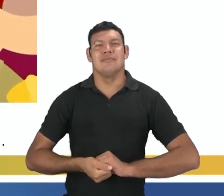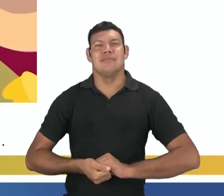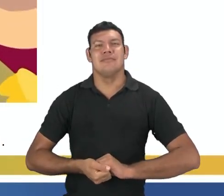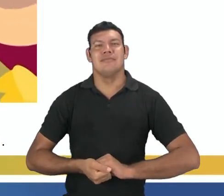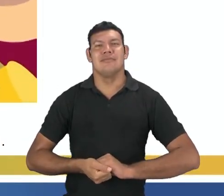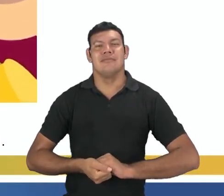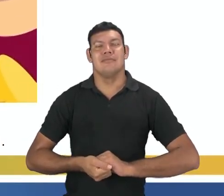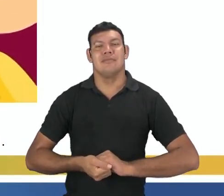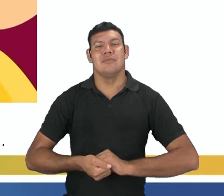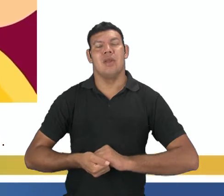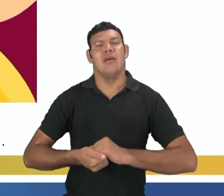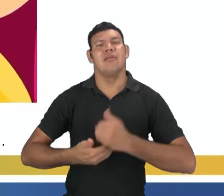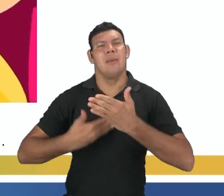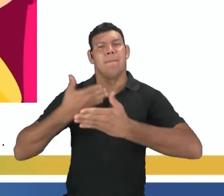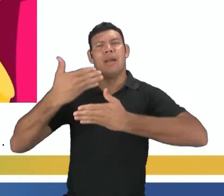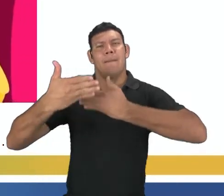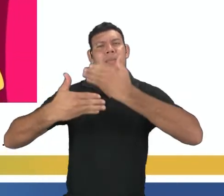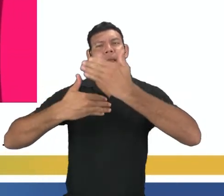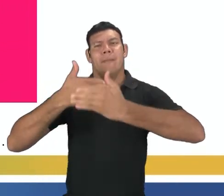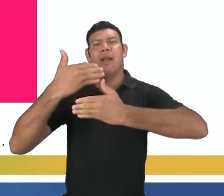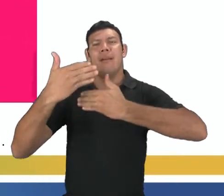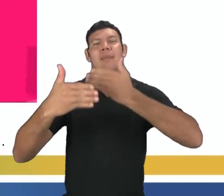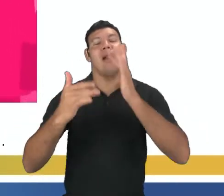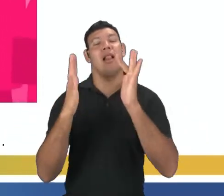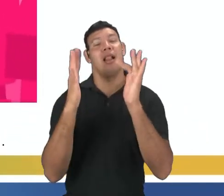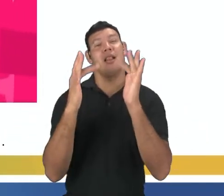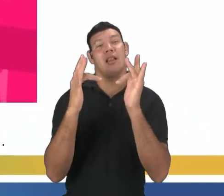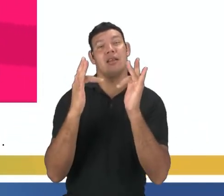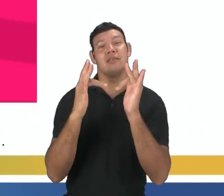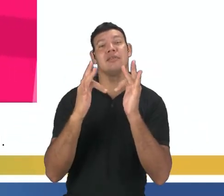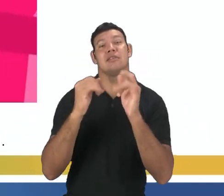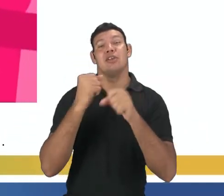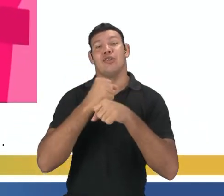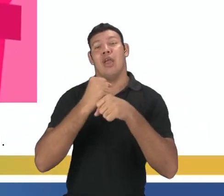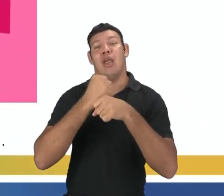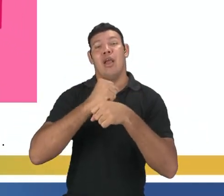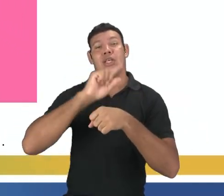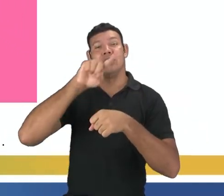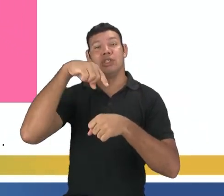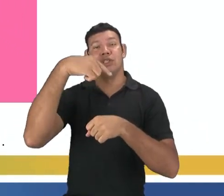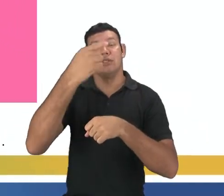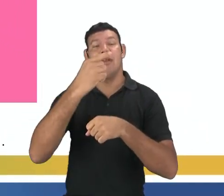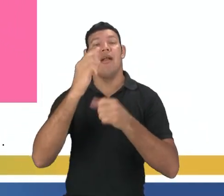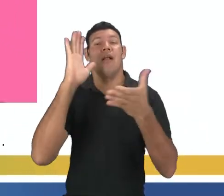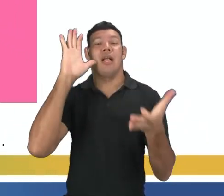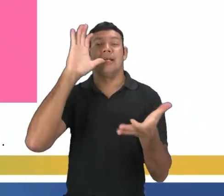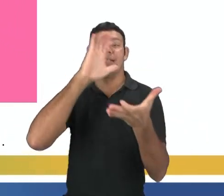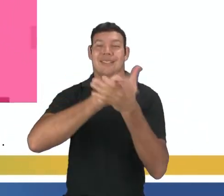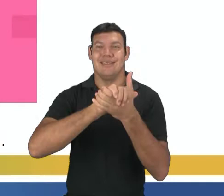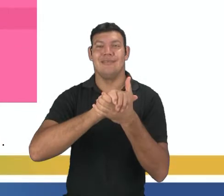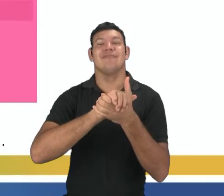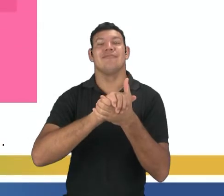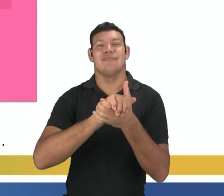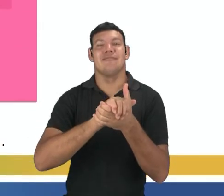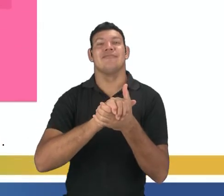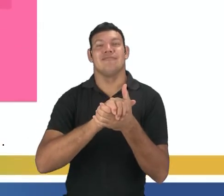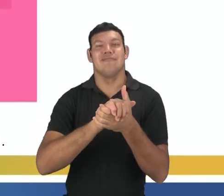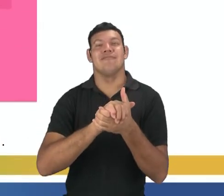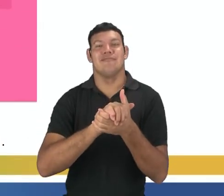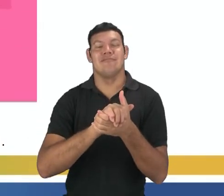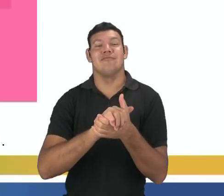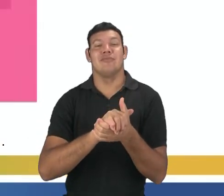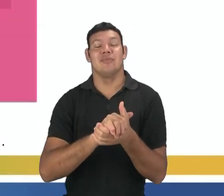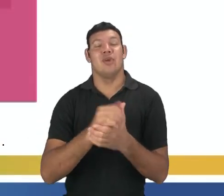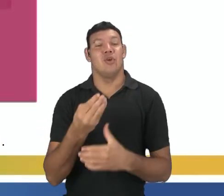Com o passar do tempo, começaram a namorar e uns anos depois, finalmente se casaram e viveram felizes